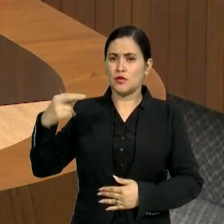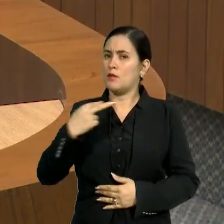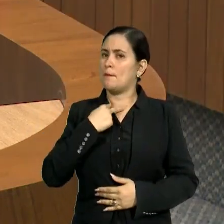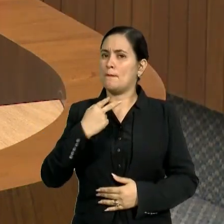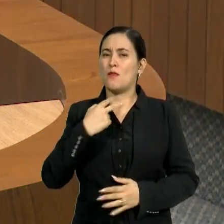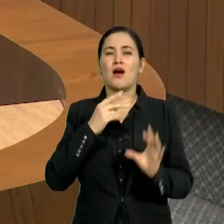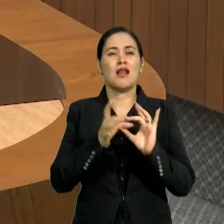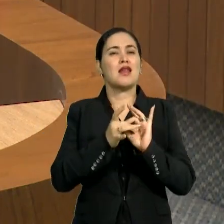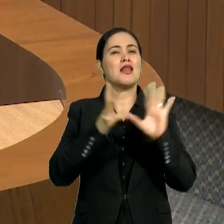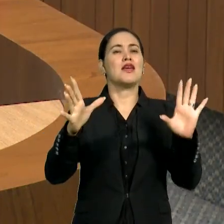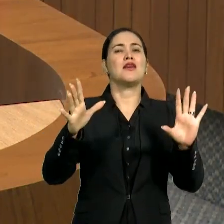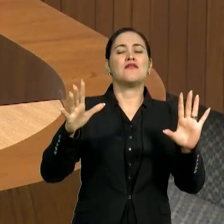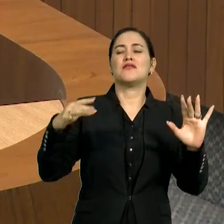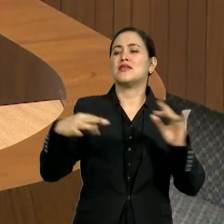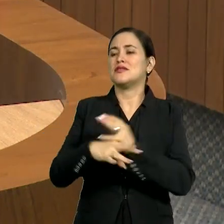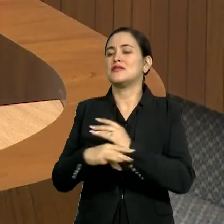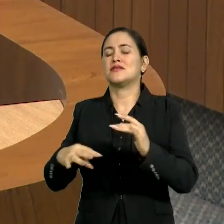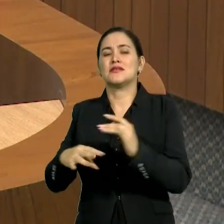não podem ficar continuando, fazendo aquilo que